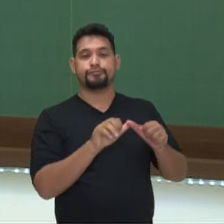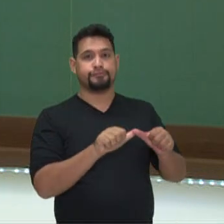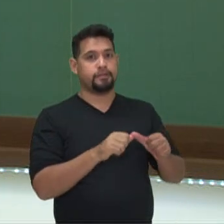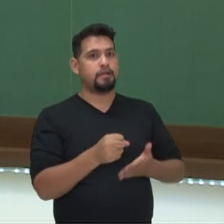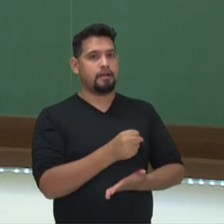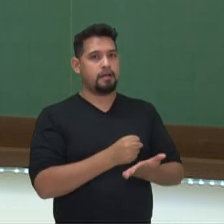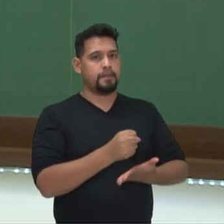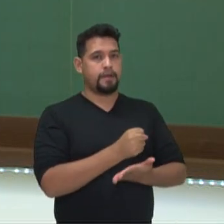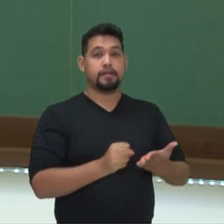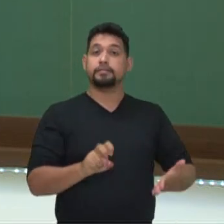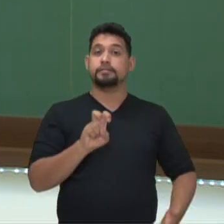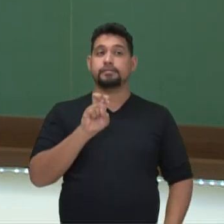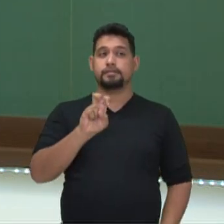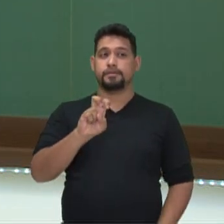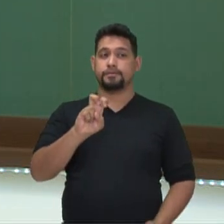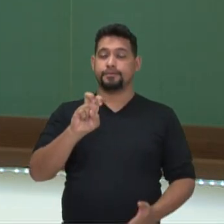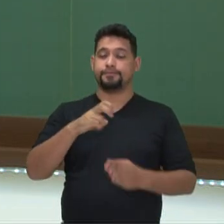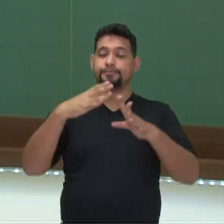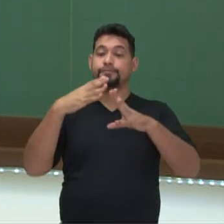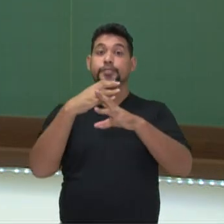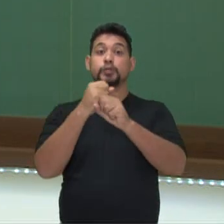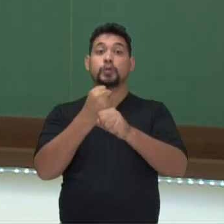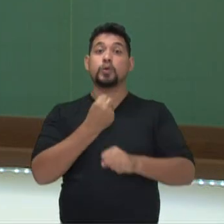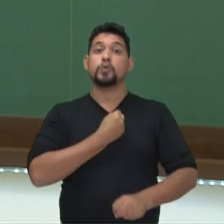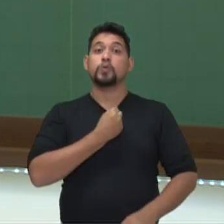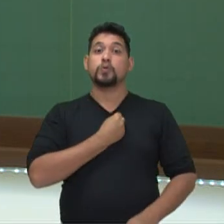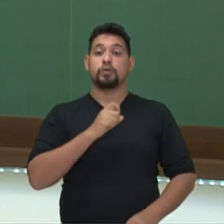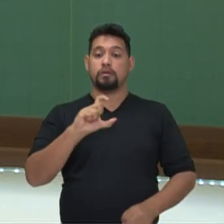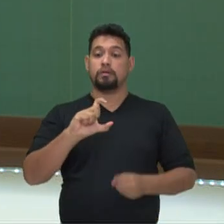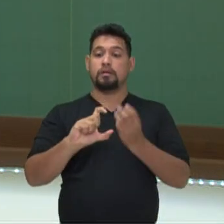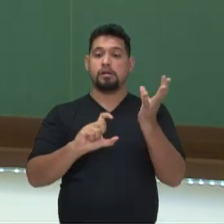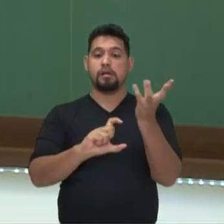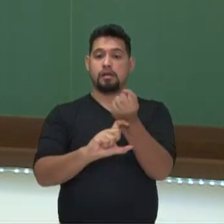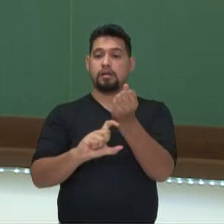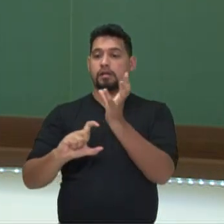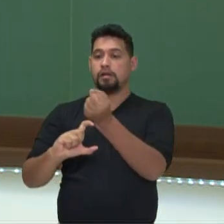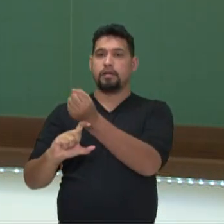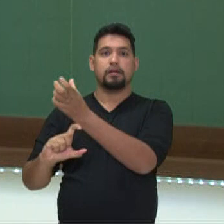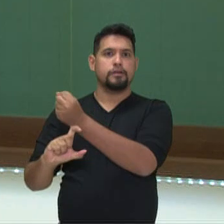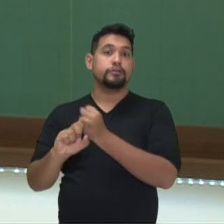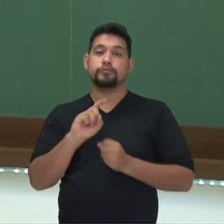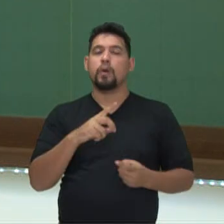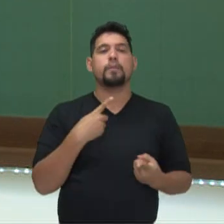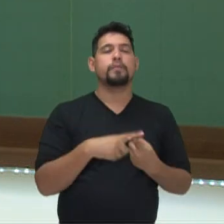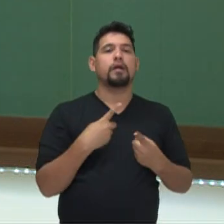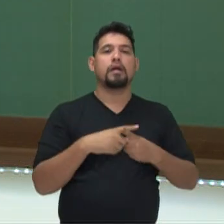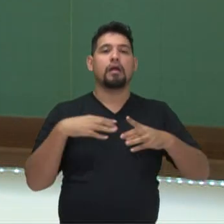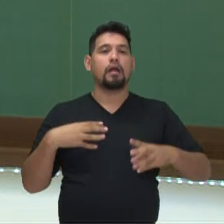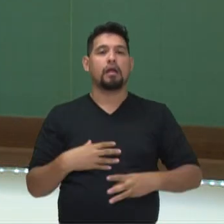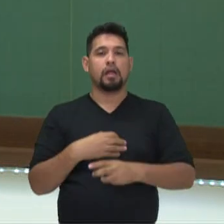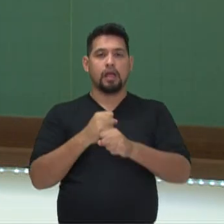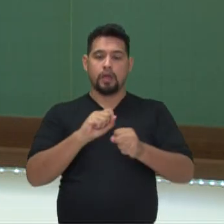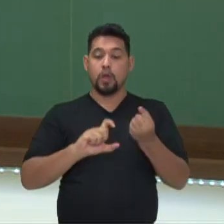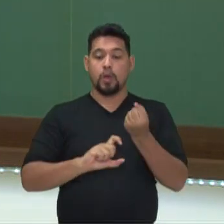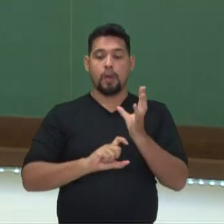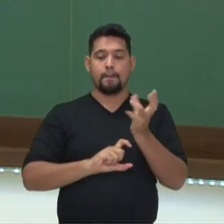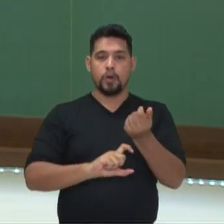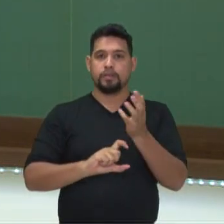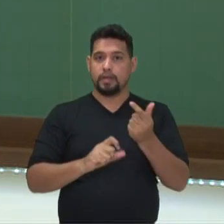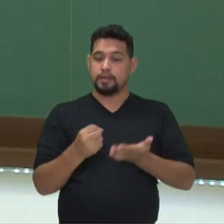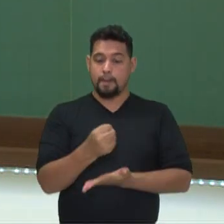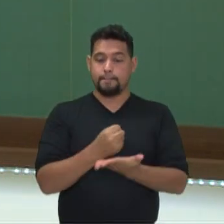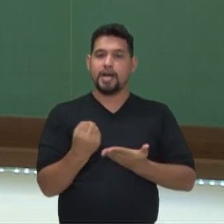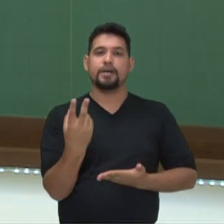minha base 5 e somos expoentes. Somos expoentes porque é uma multiplicação de potências de mesma